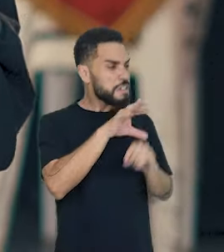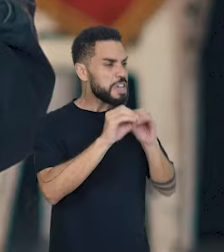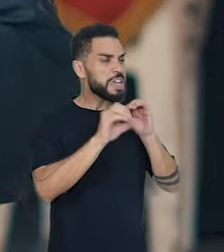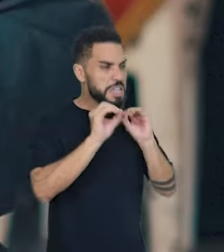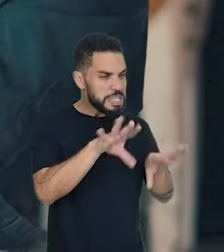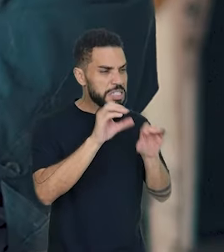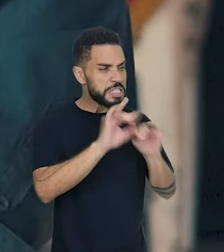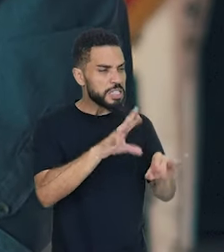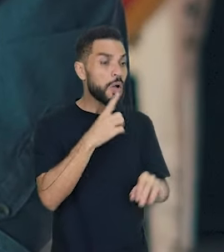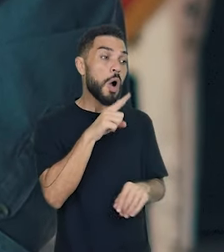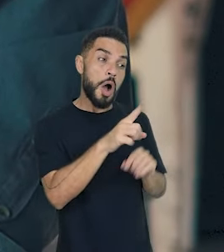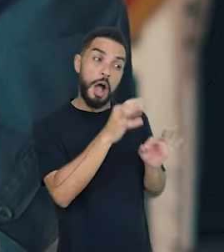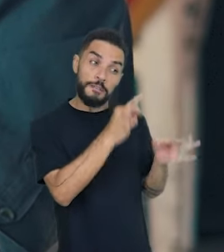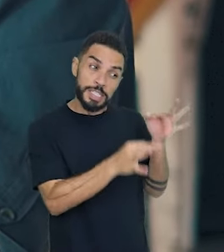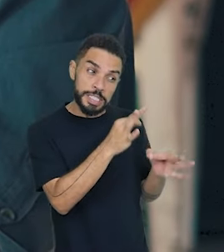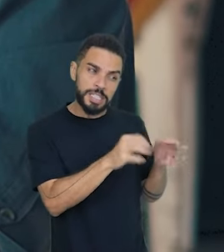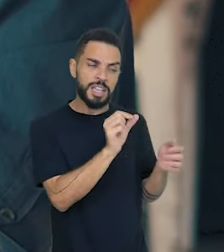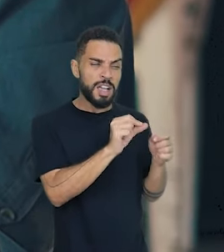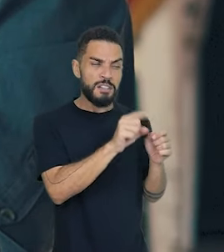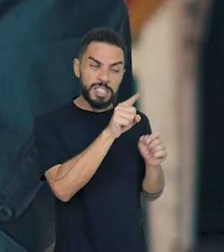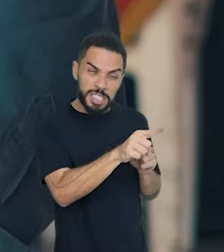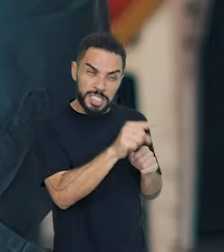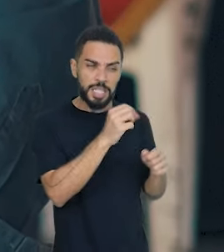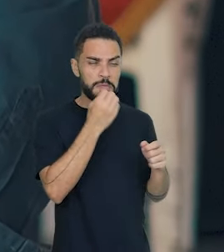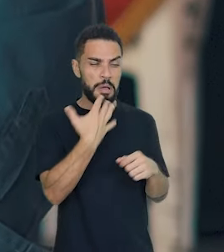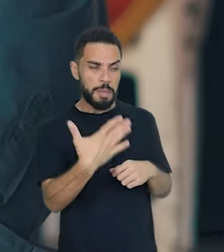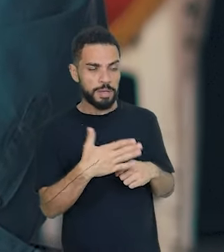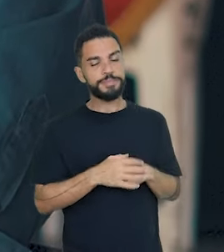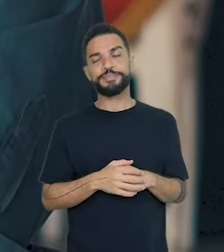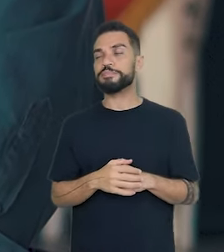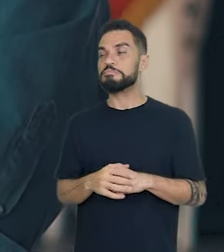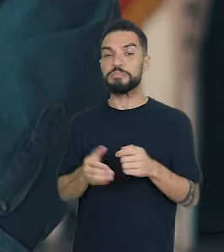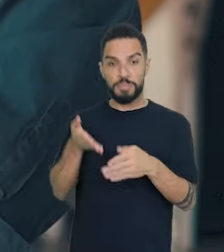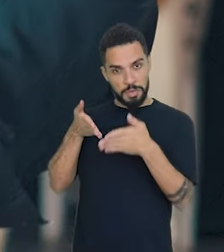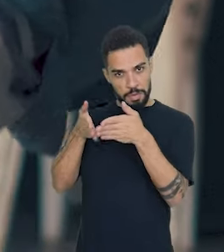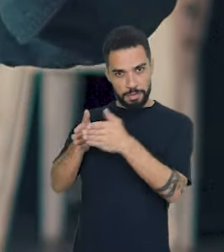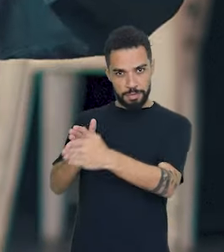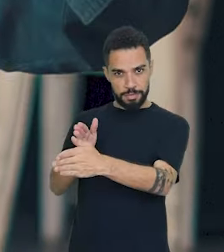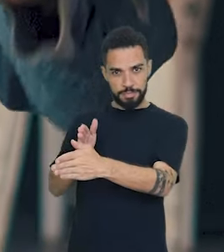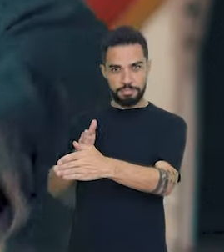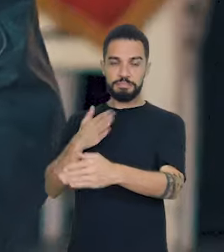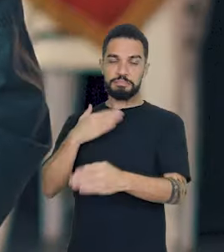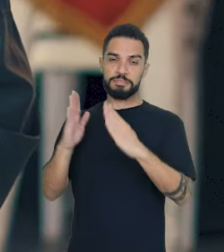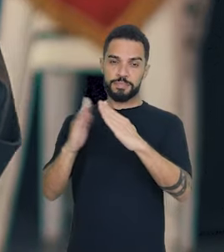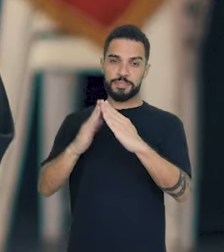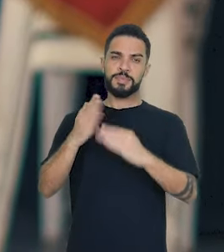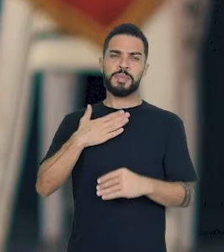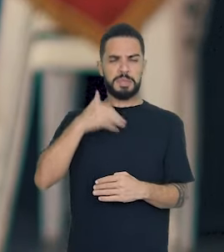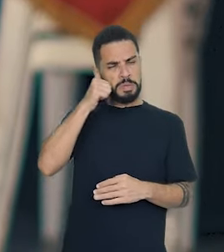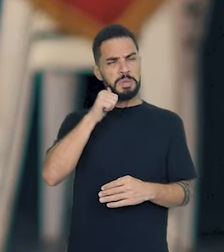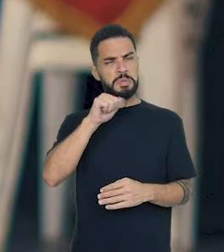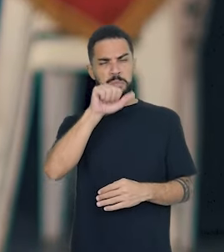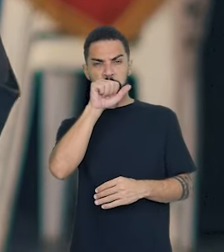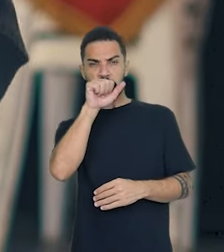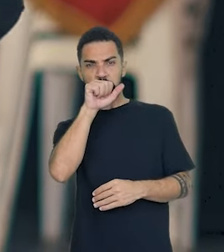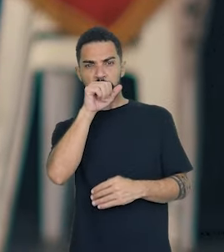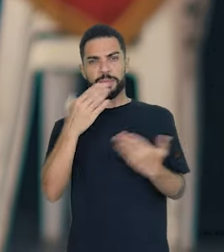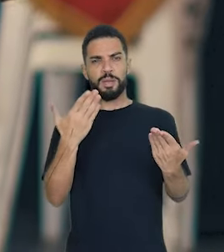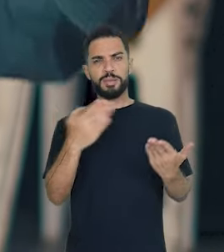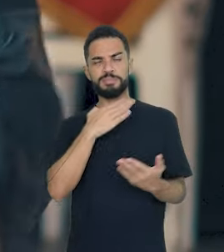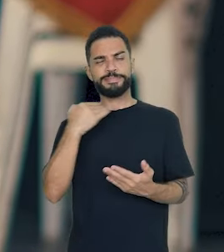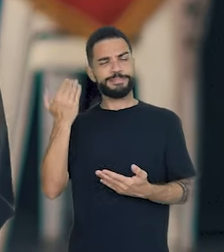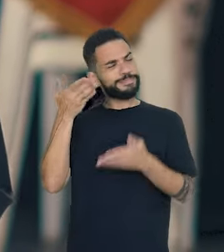tal. Falei para ele, ó, leva lá que nós vamos dar um jeito. Aí eles foram em casa. Aí a minha mãe, né, a dona Carmelita, também hoje